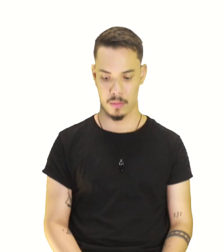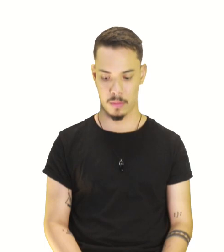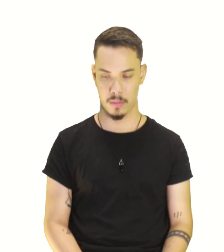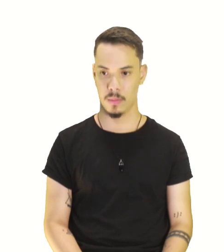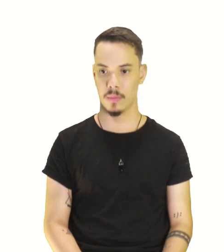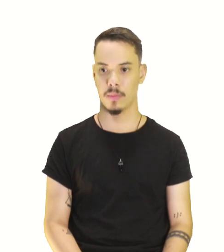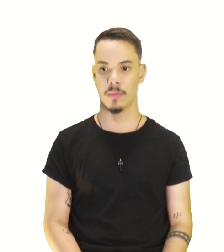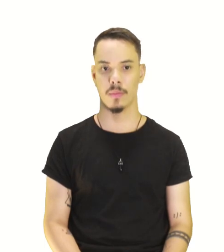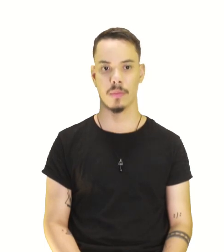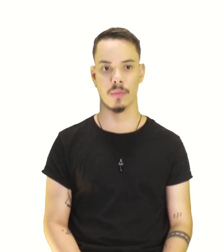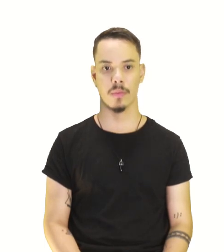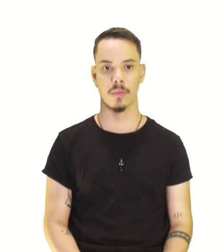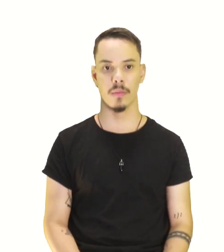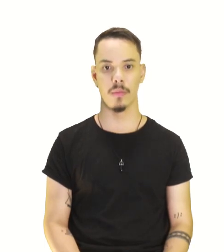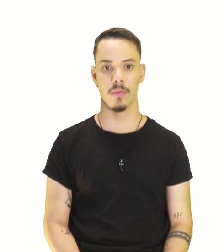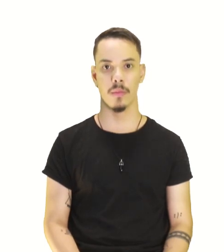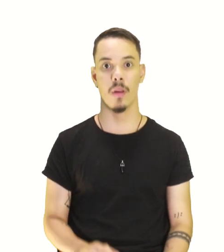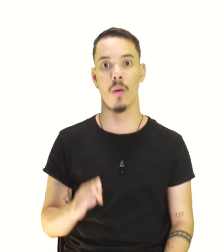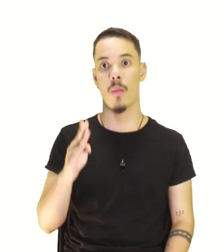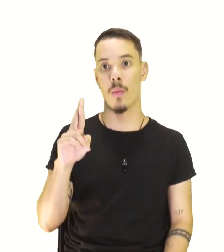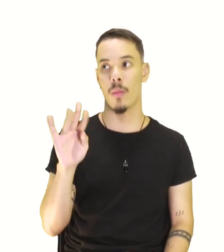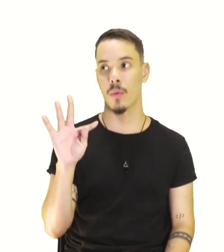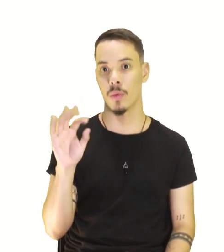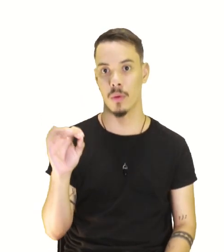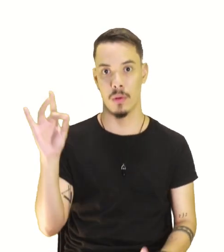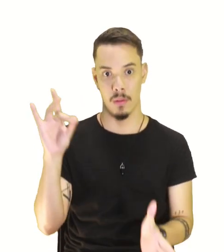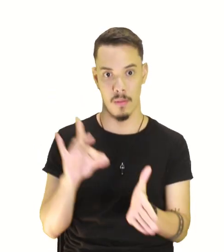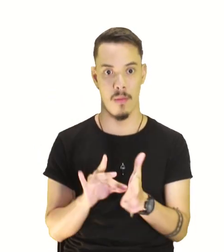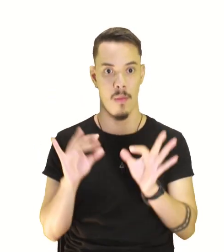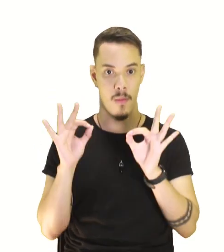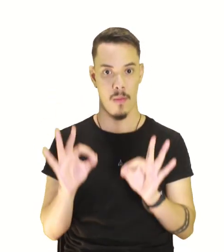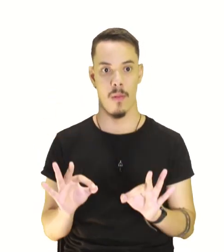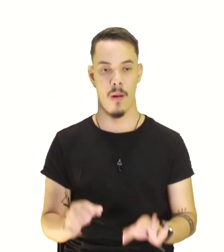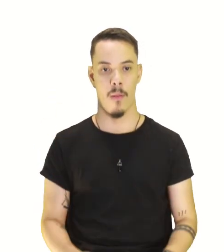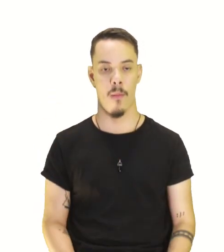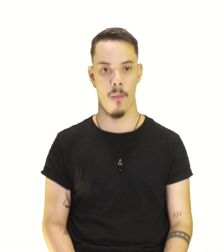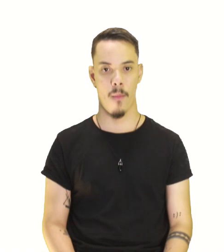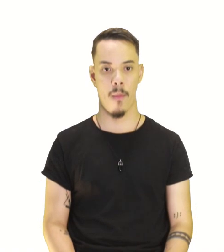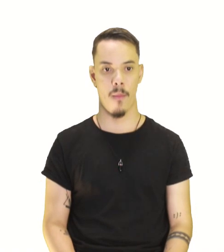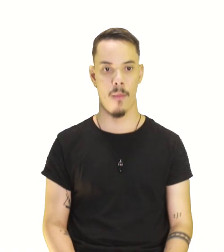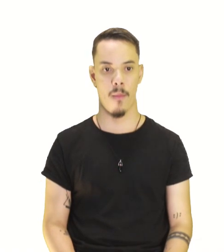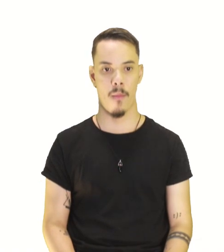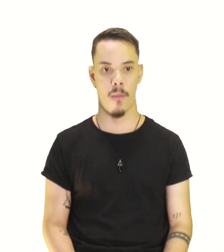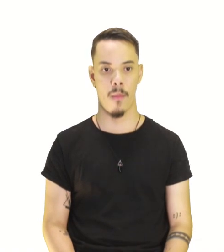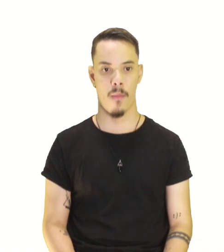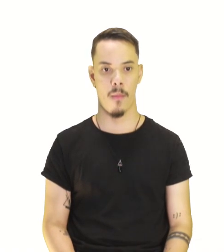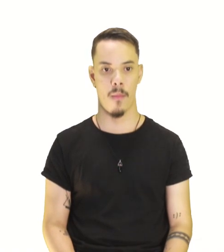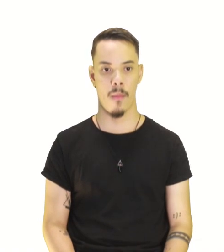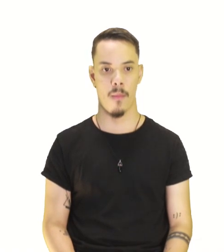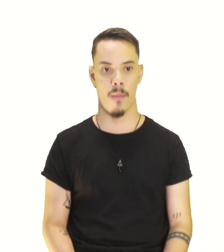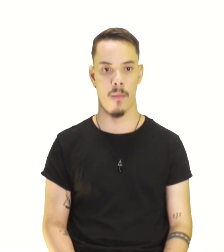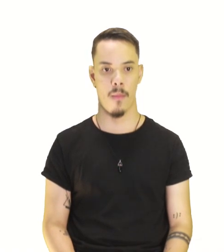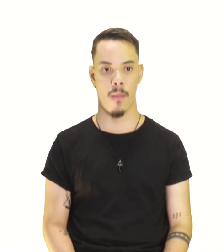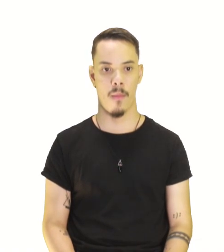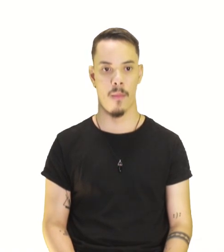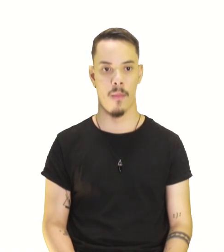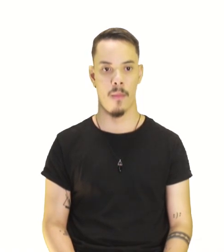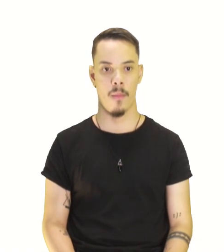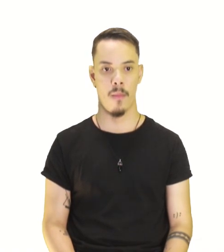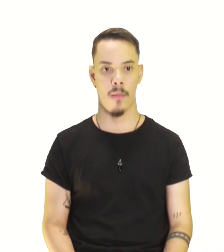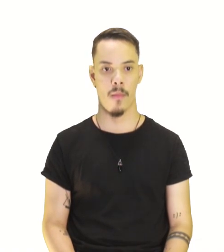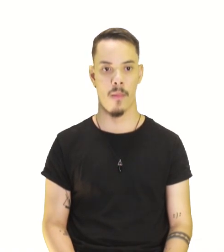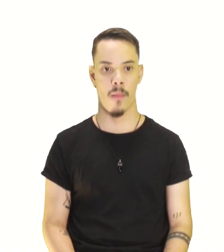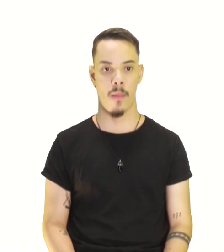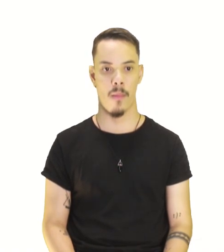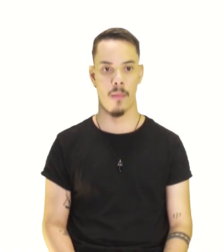dizer, o líquido, o bruto, né? O bruto, né? Vamos então, chamar de AX. Pode ser, né? A arrecadação, né? Vai ser o